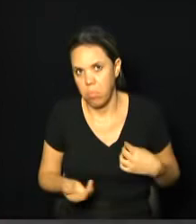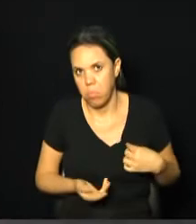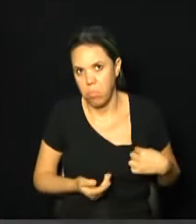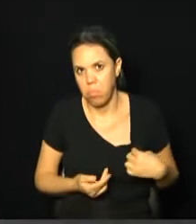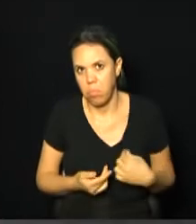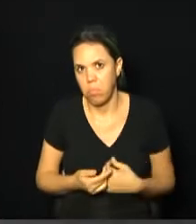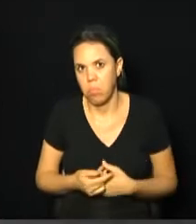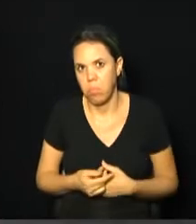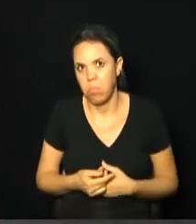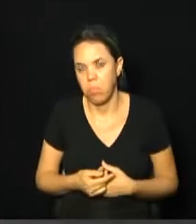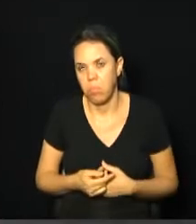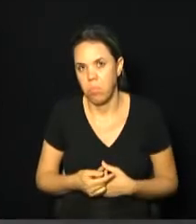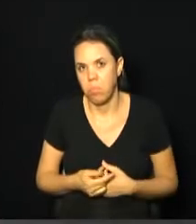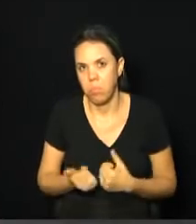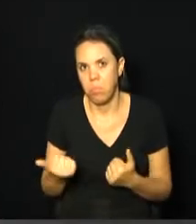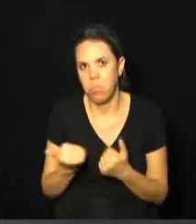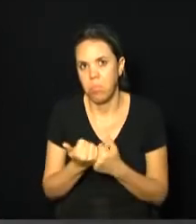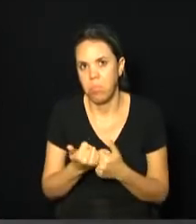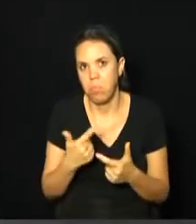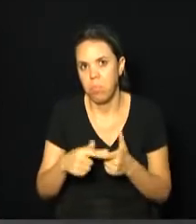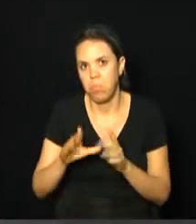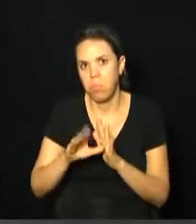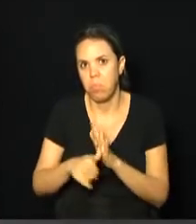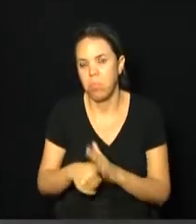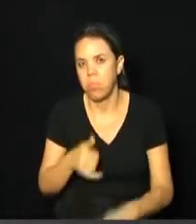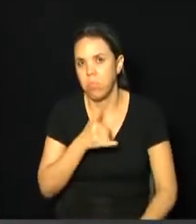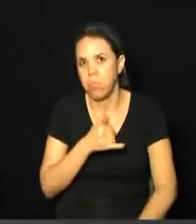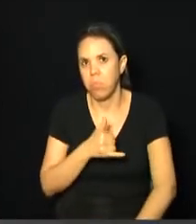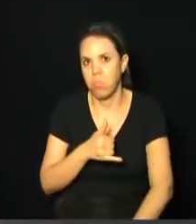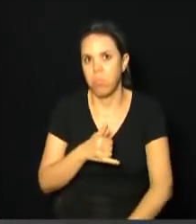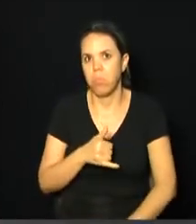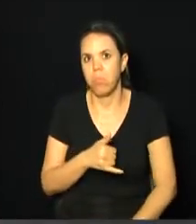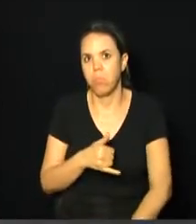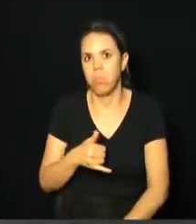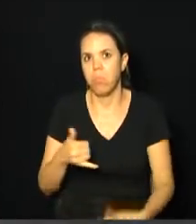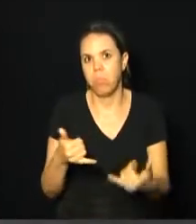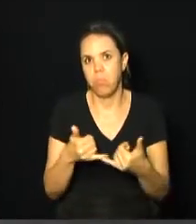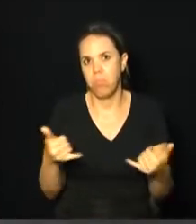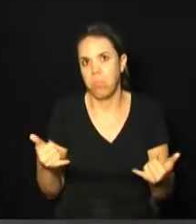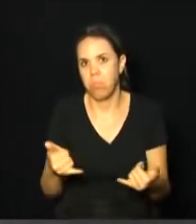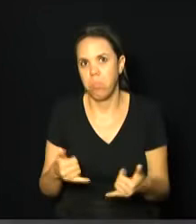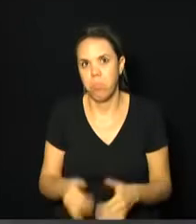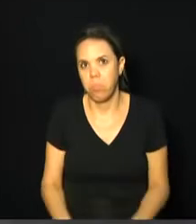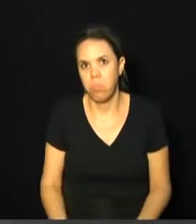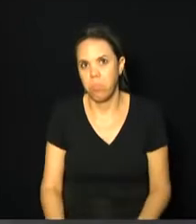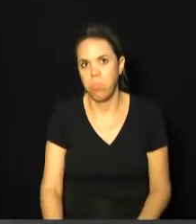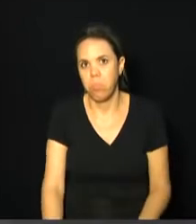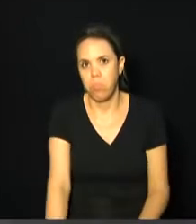Gato de energia, que você está passando a máquina para arrumar a rua, você vai arrancando fio, entendeu?